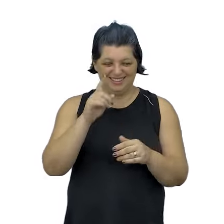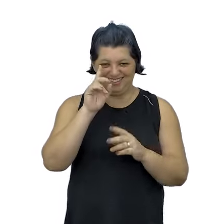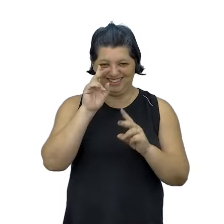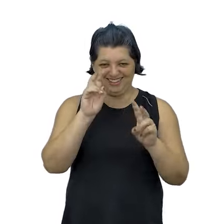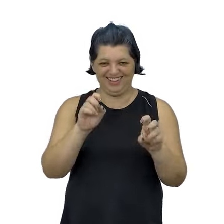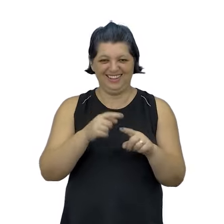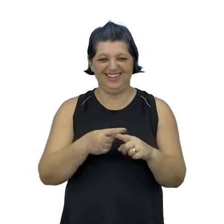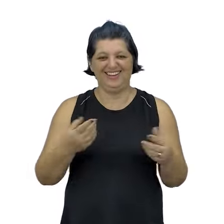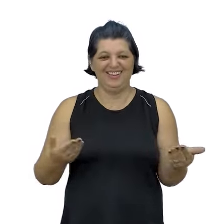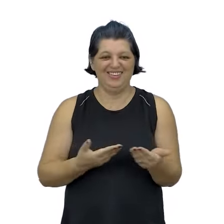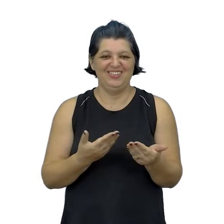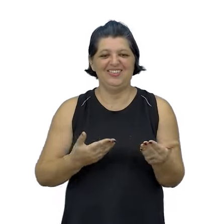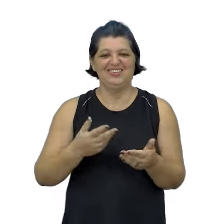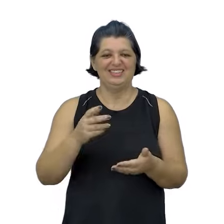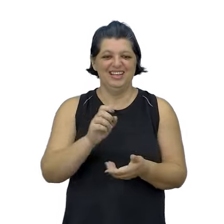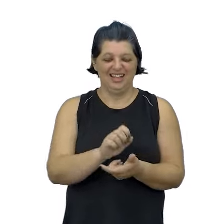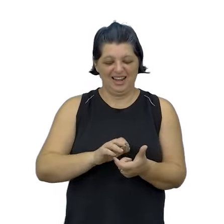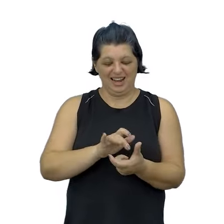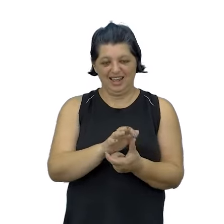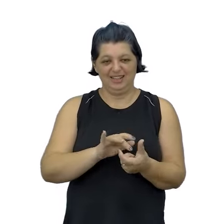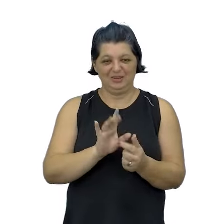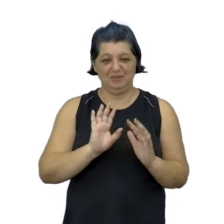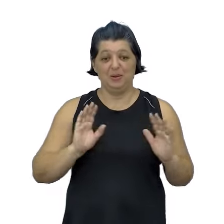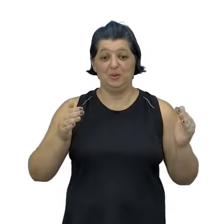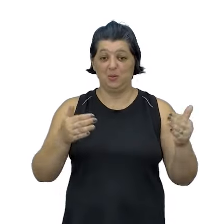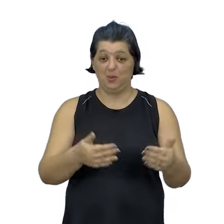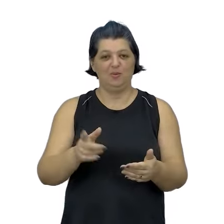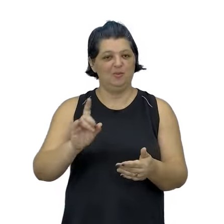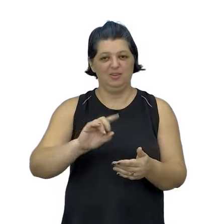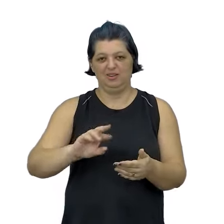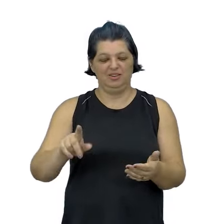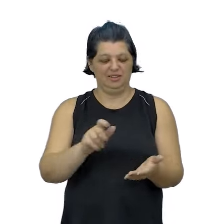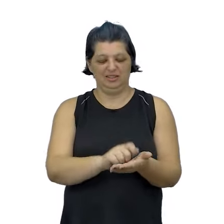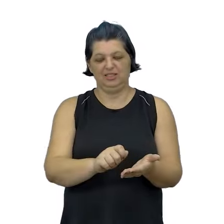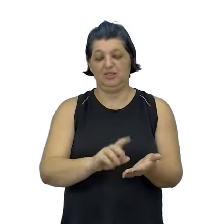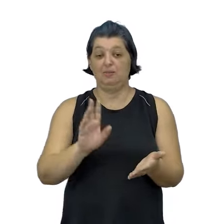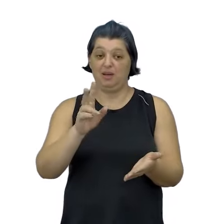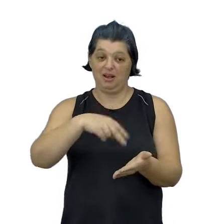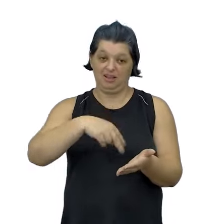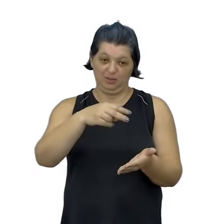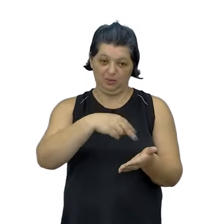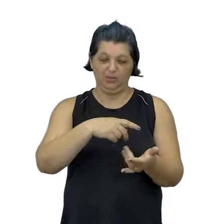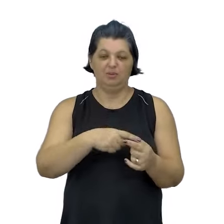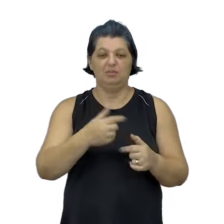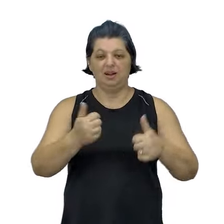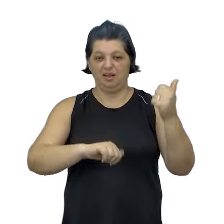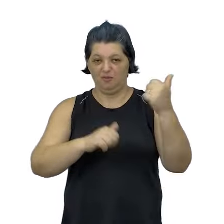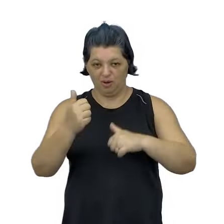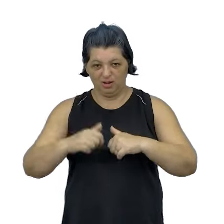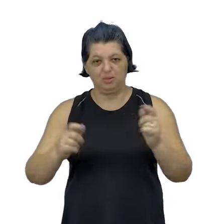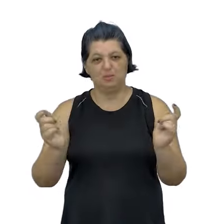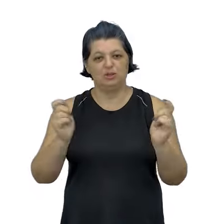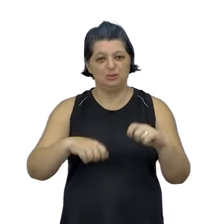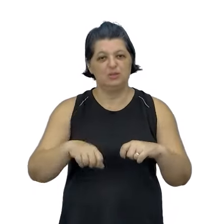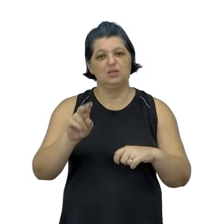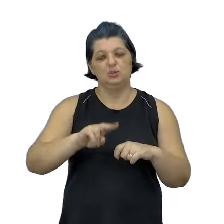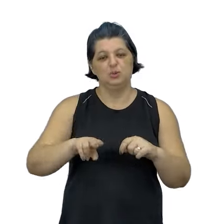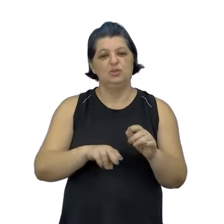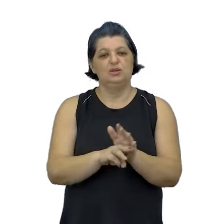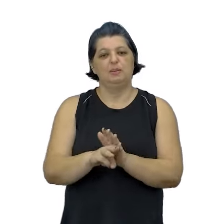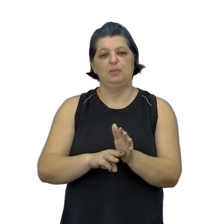de hoje é o letramento, mas com foco não na escrita, mas na leitura. Aí vocês vão analisar a possibilidade do uso da